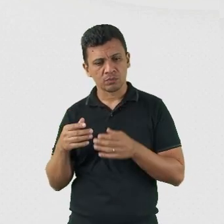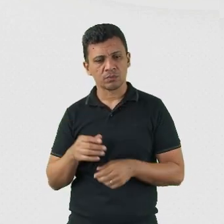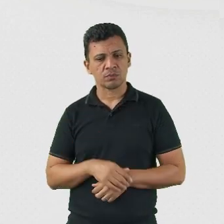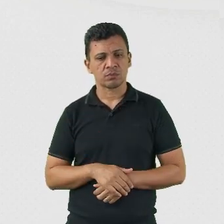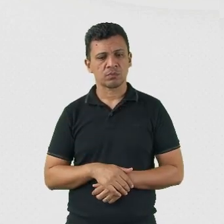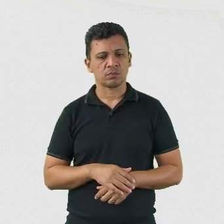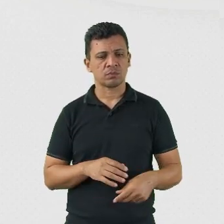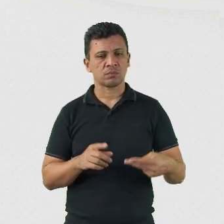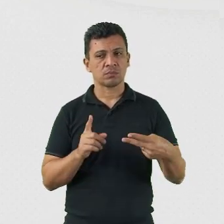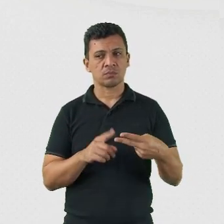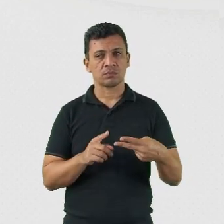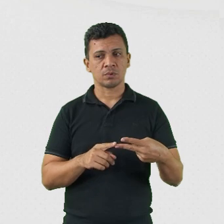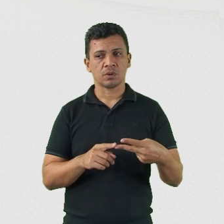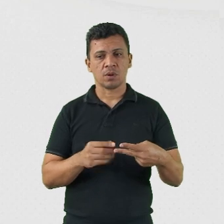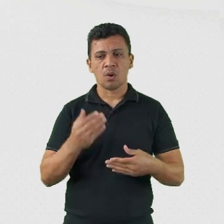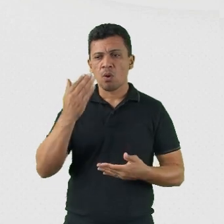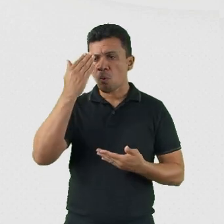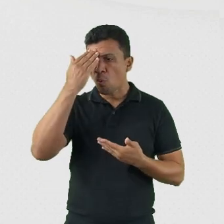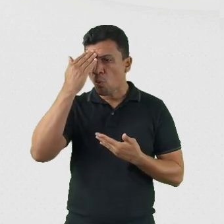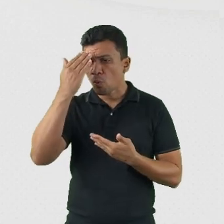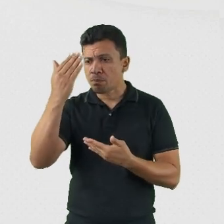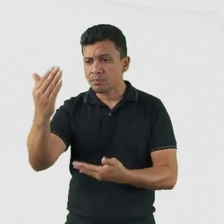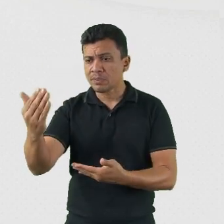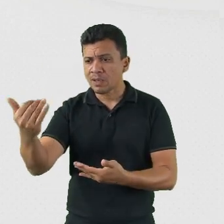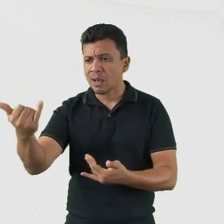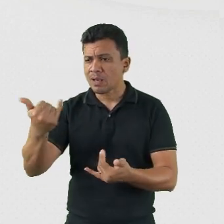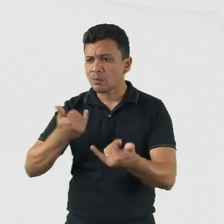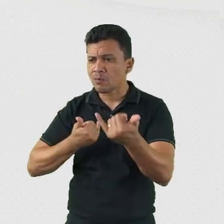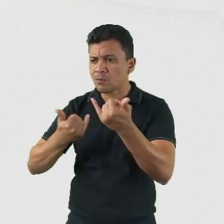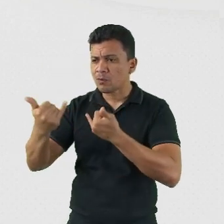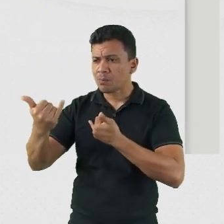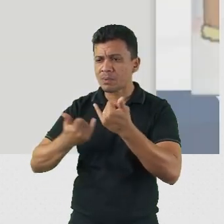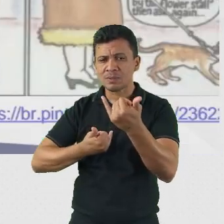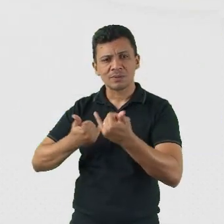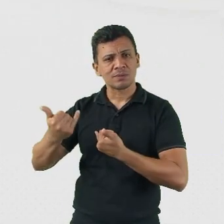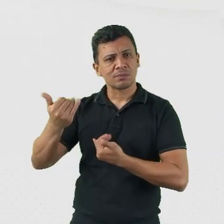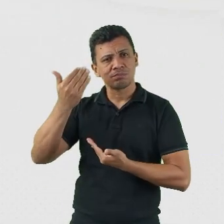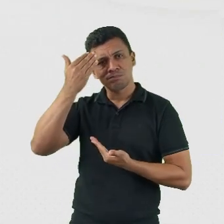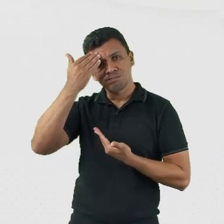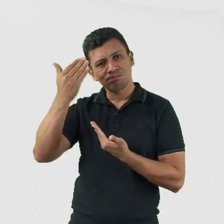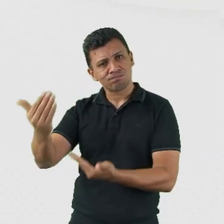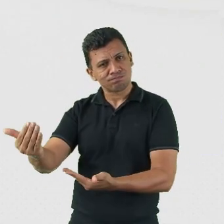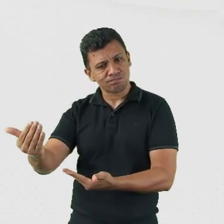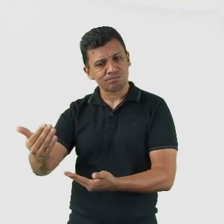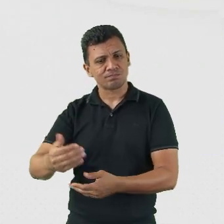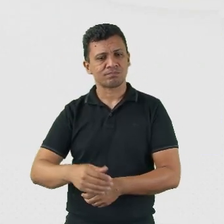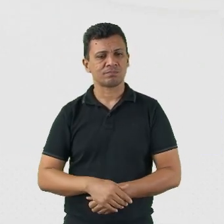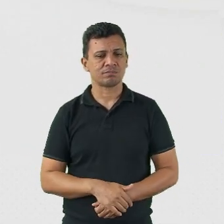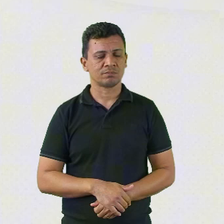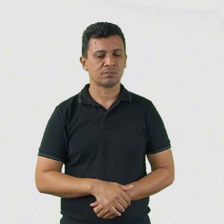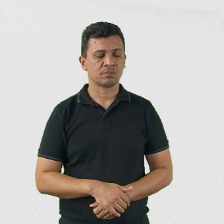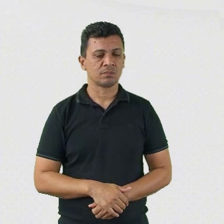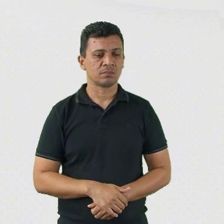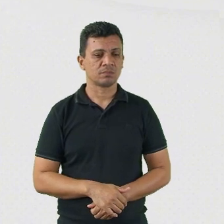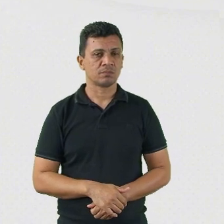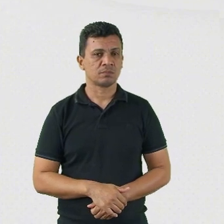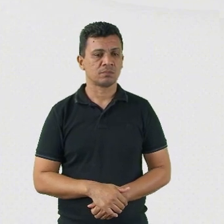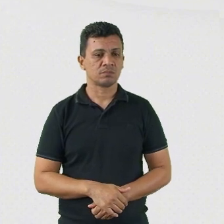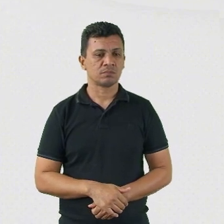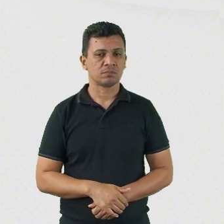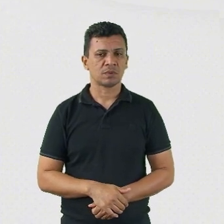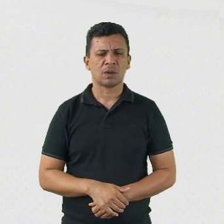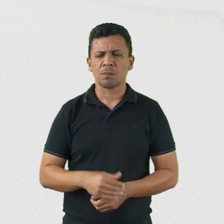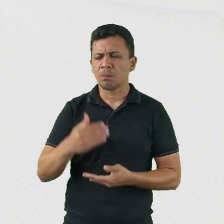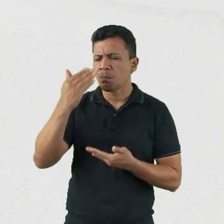Thank you for the information. Obrigada pela informação ou obrigado. Quer dar intensidade? Thank you